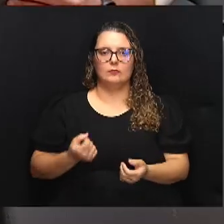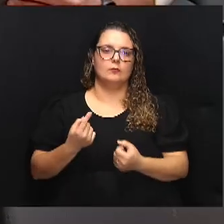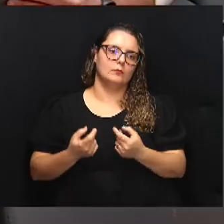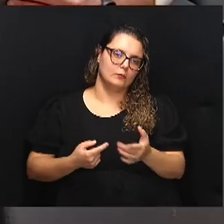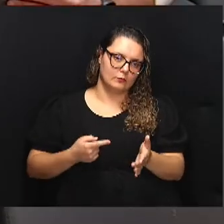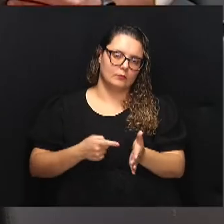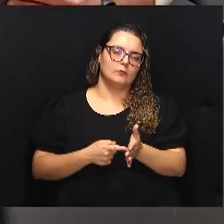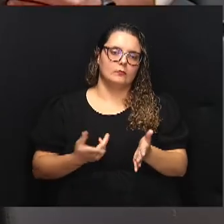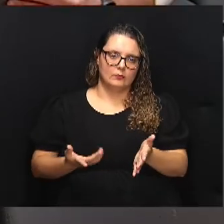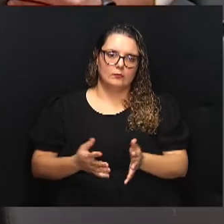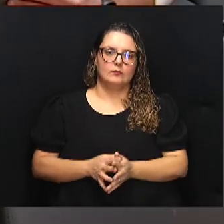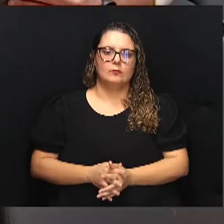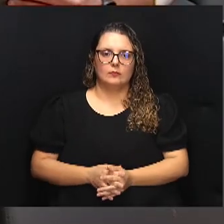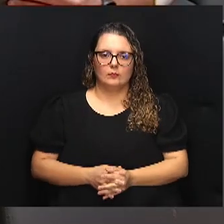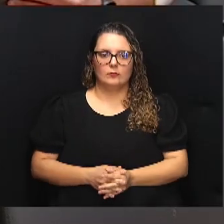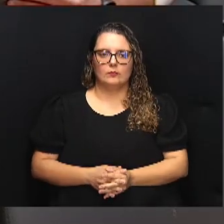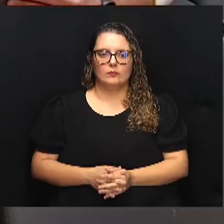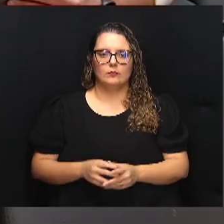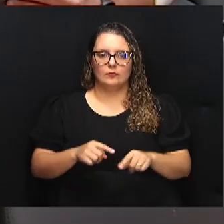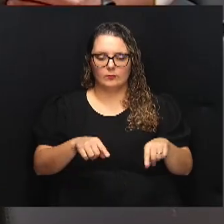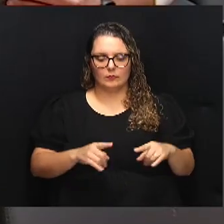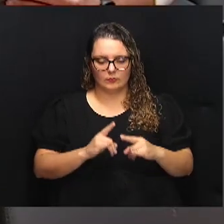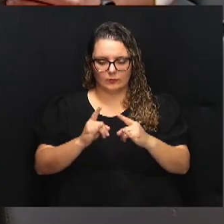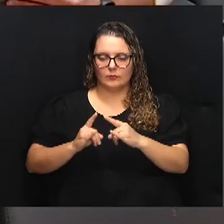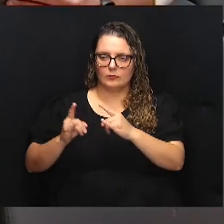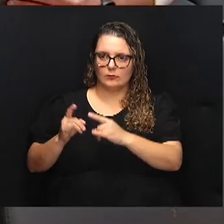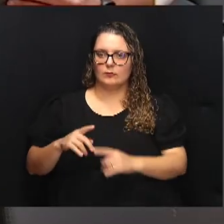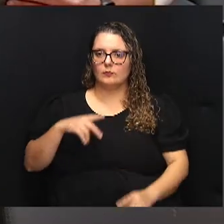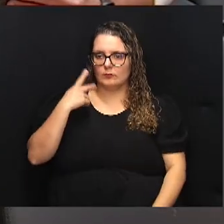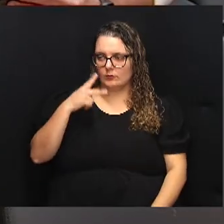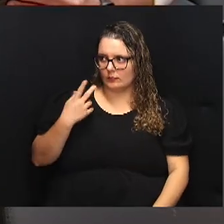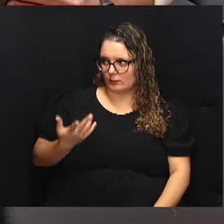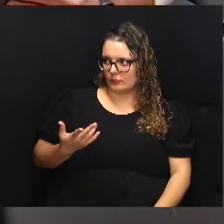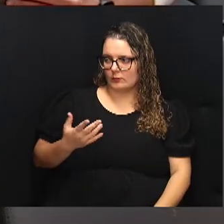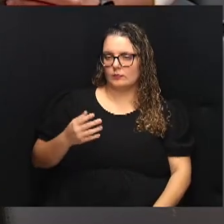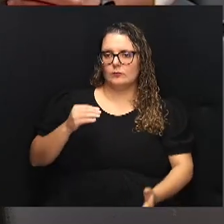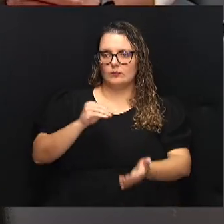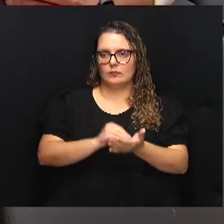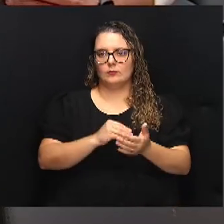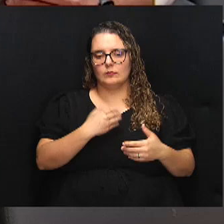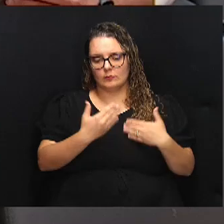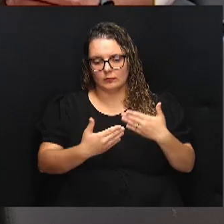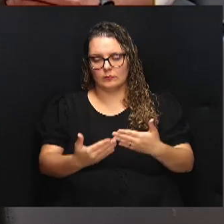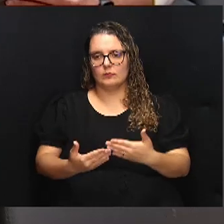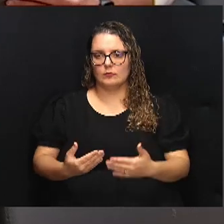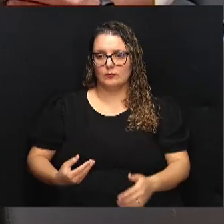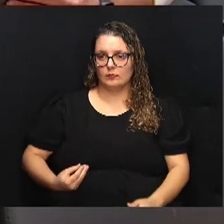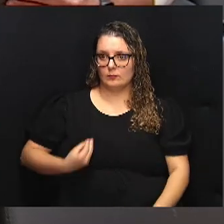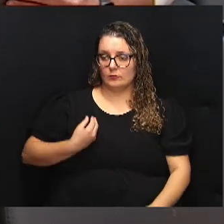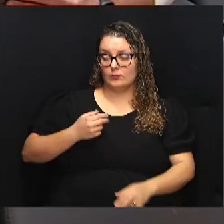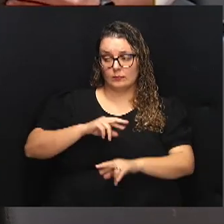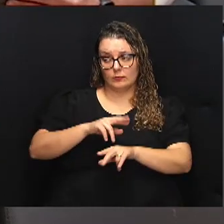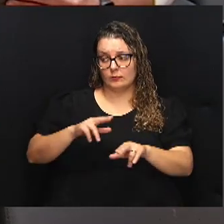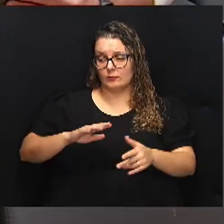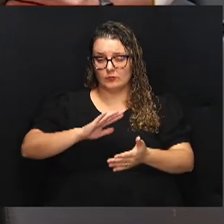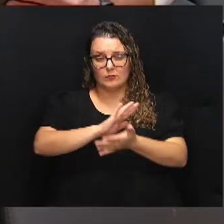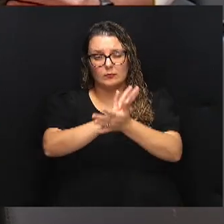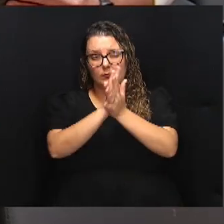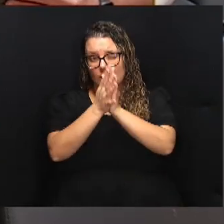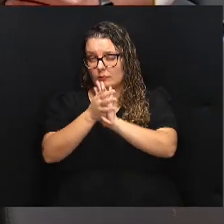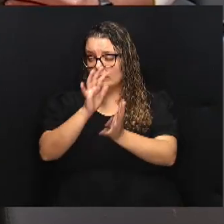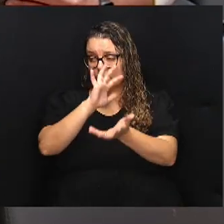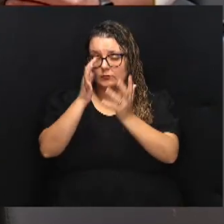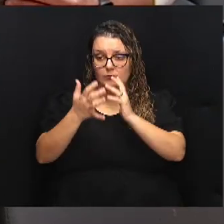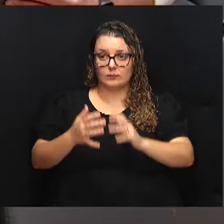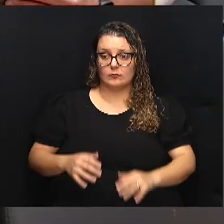denunciar do condomínio, né? Vereador, a gente, né, ultimamente, nos últimos anos, a gente está passando por muitos desastres climáticos e